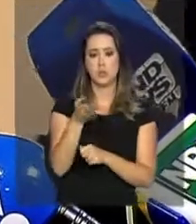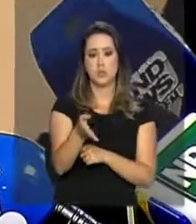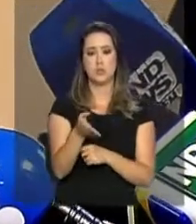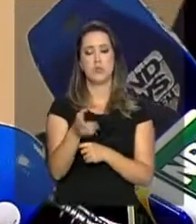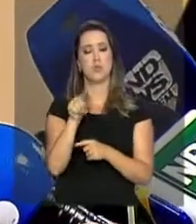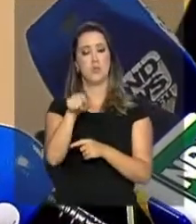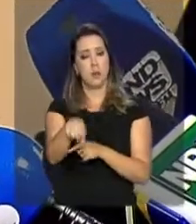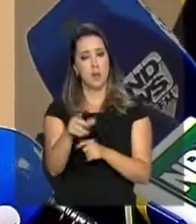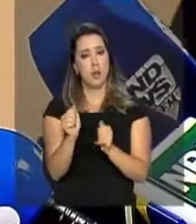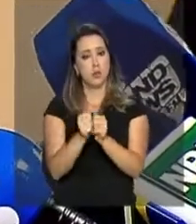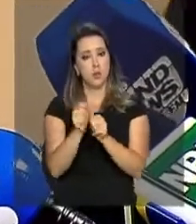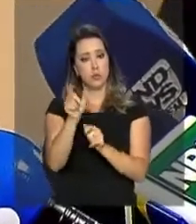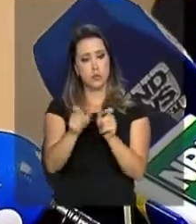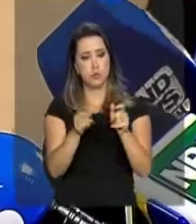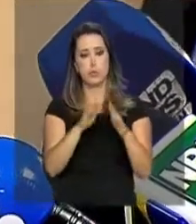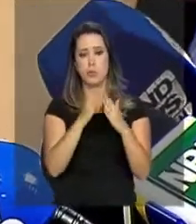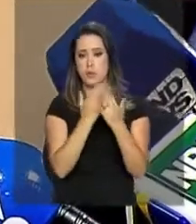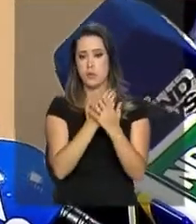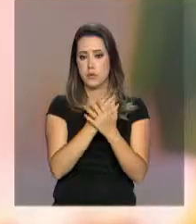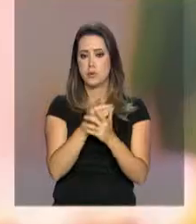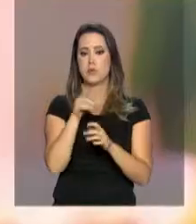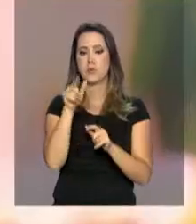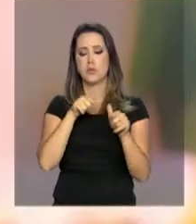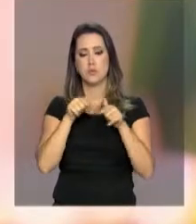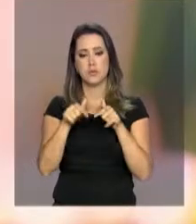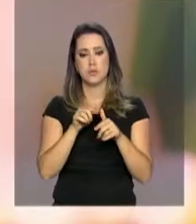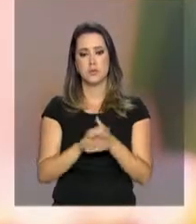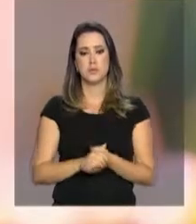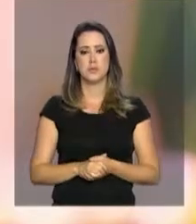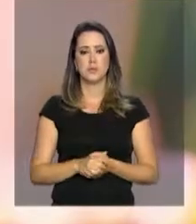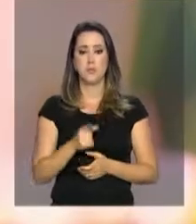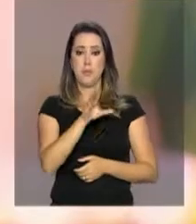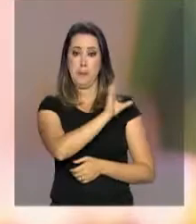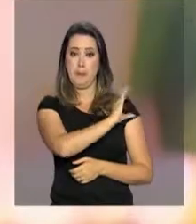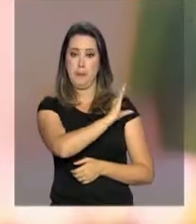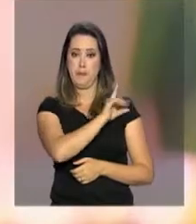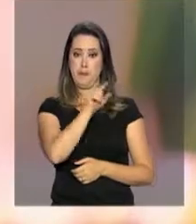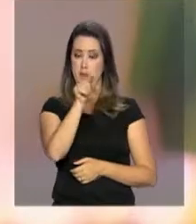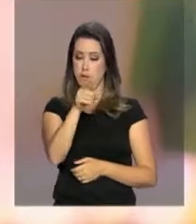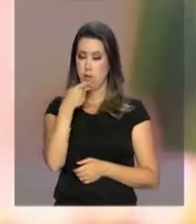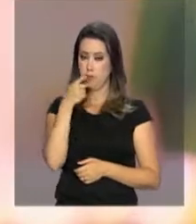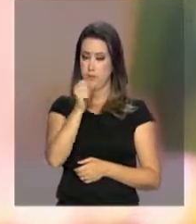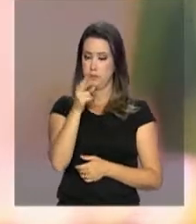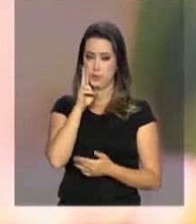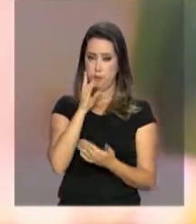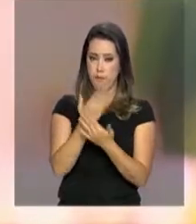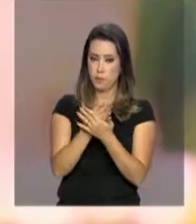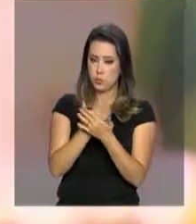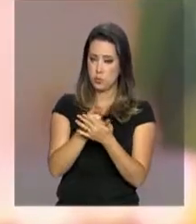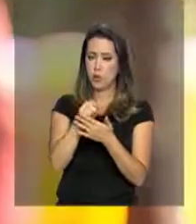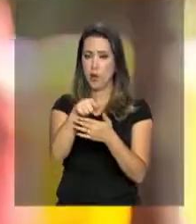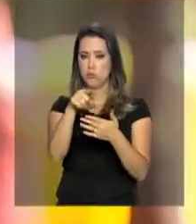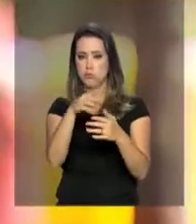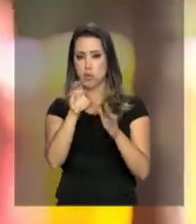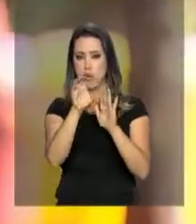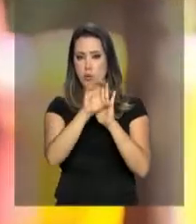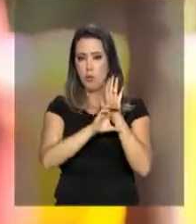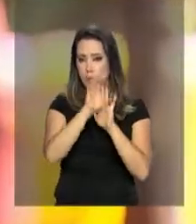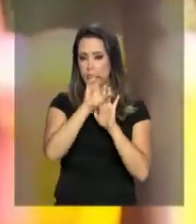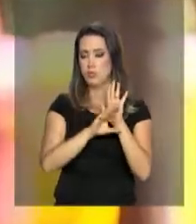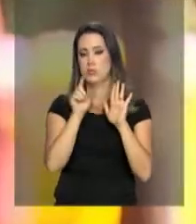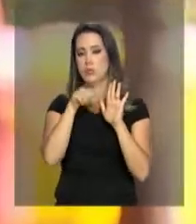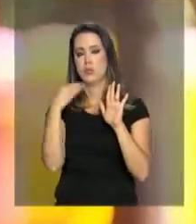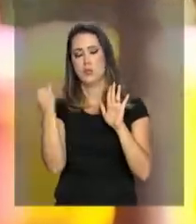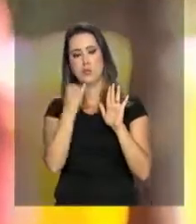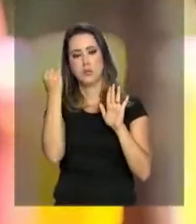é aquele que vai operacionalizar a base para esta coordenadora pedagógica rever a base é importante para nortear a formação